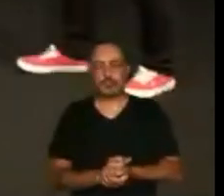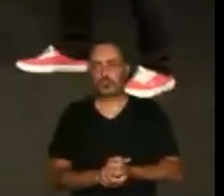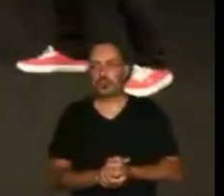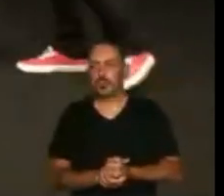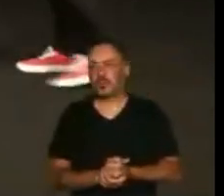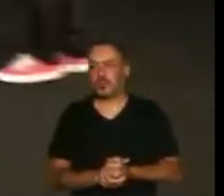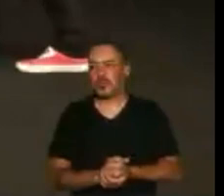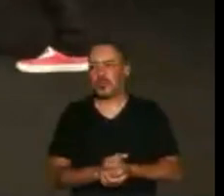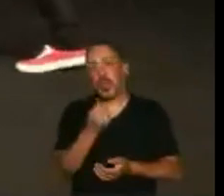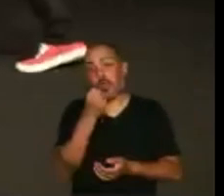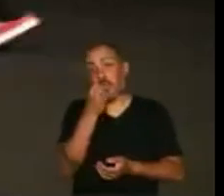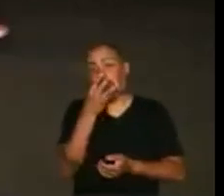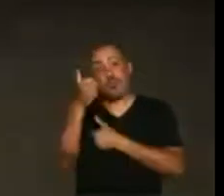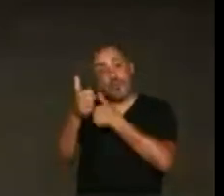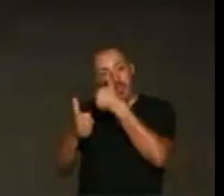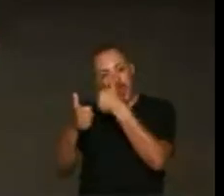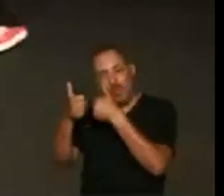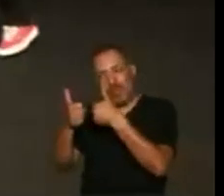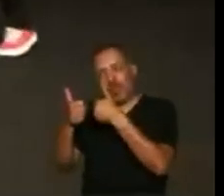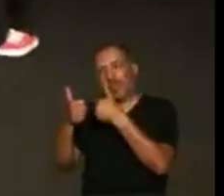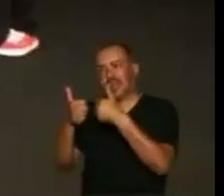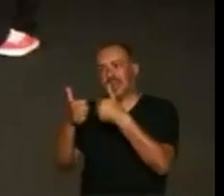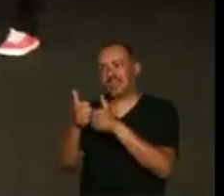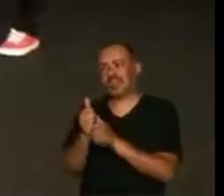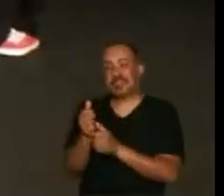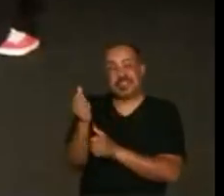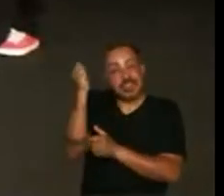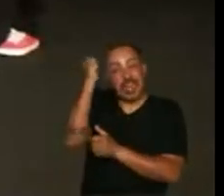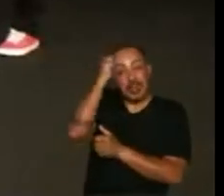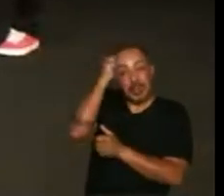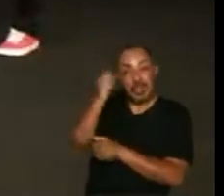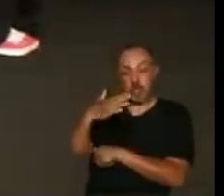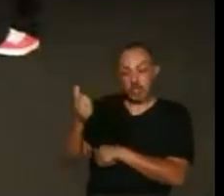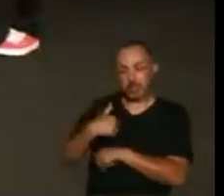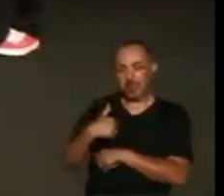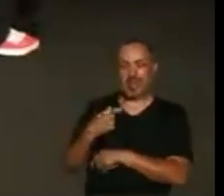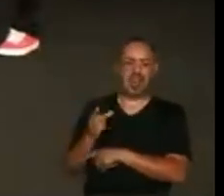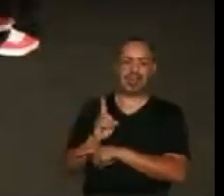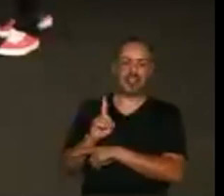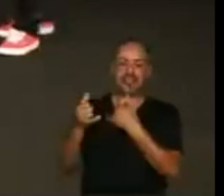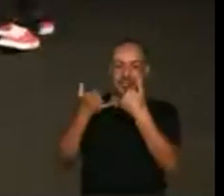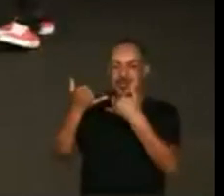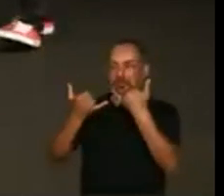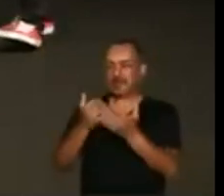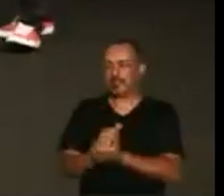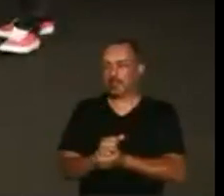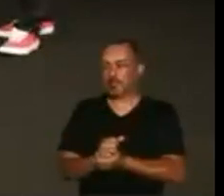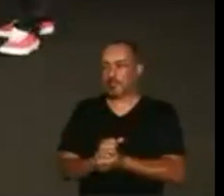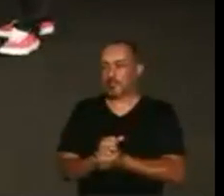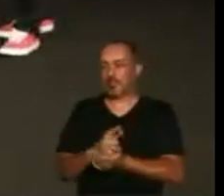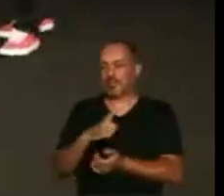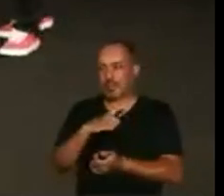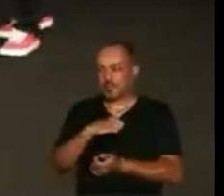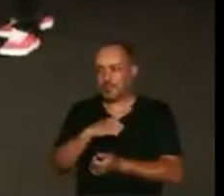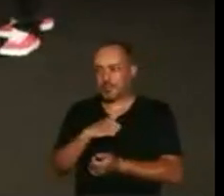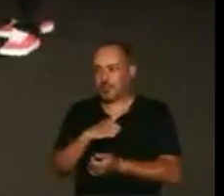Maravilhoso. Muito bom, e aí, gente, bom. Tudo bem? 100%, né? Já deu tempo de se arrepender de ter me chamado para isso aqui, não? Ainda não. Tá bom, ok. Então, ainda temos meia horinha ainda